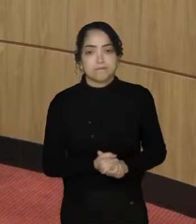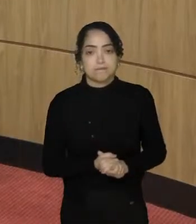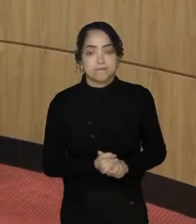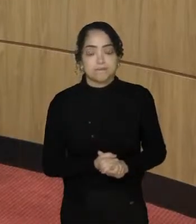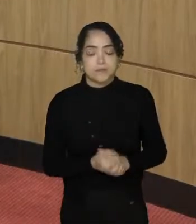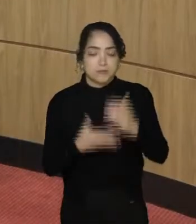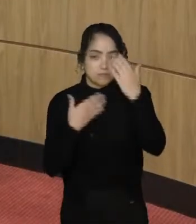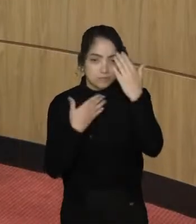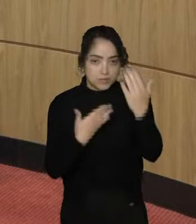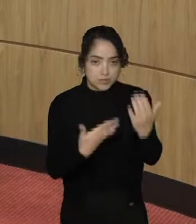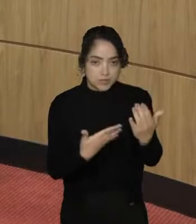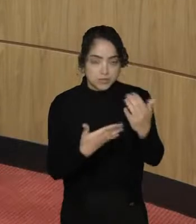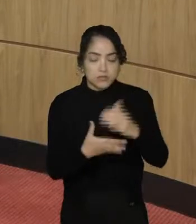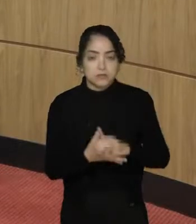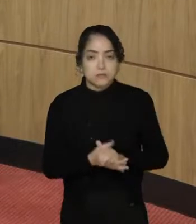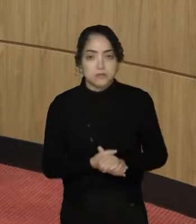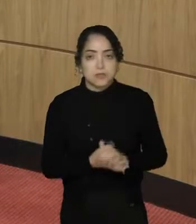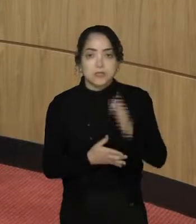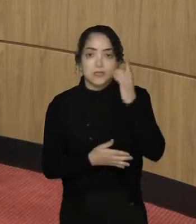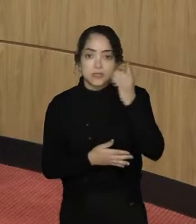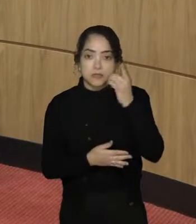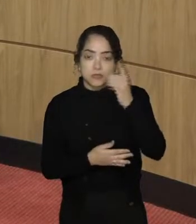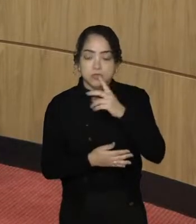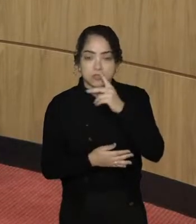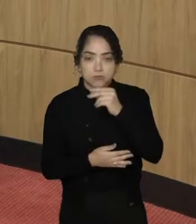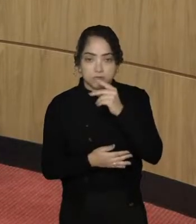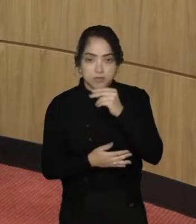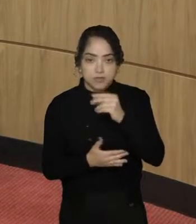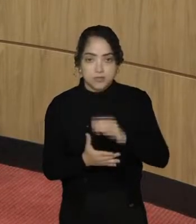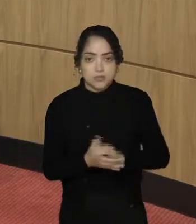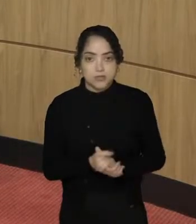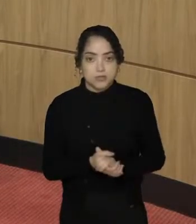Obrigado, deputado Kennedy Nunes.